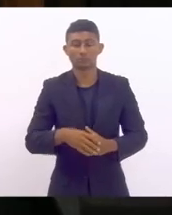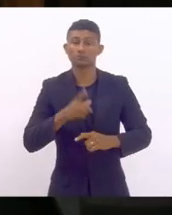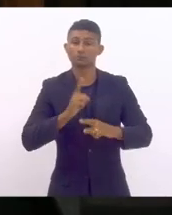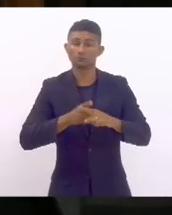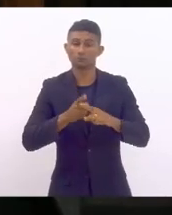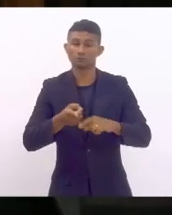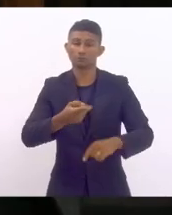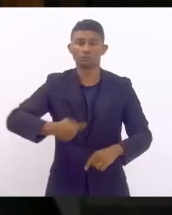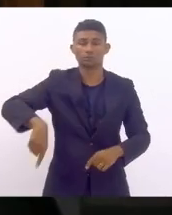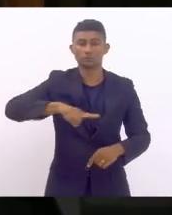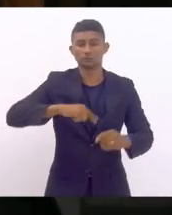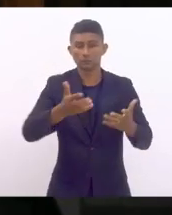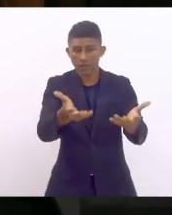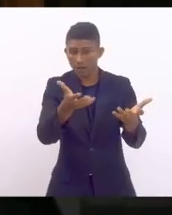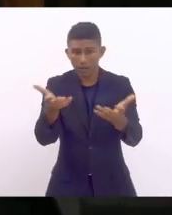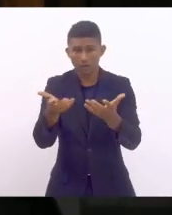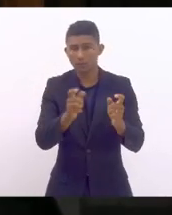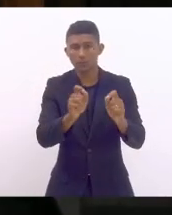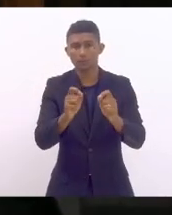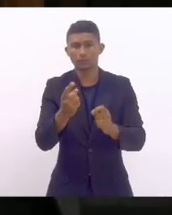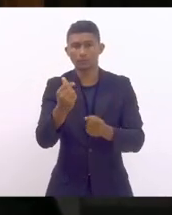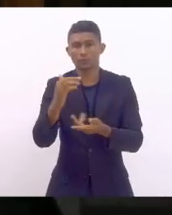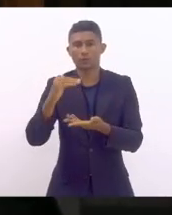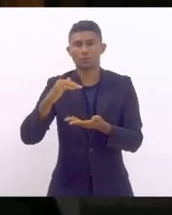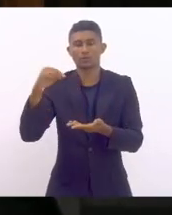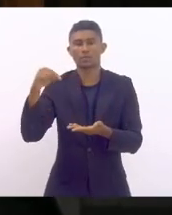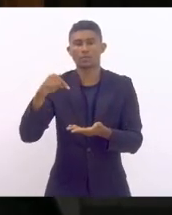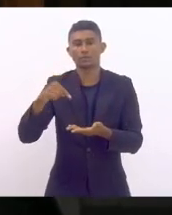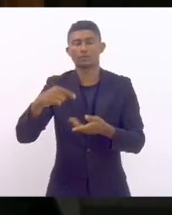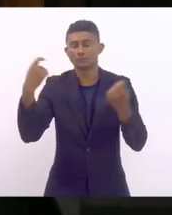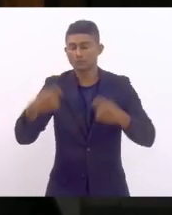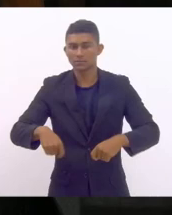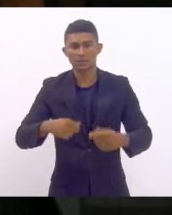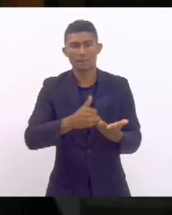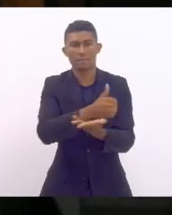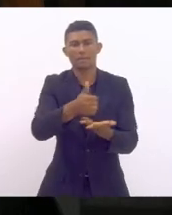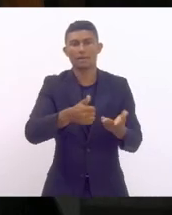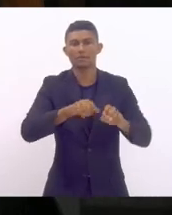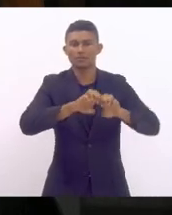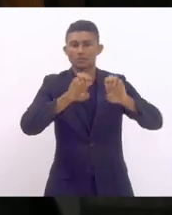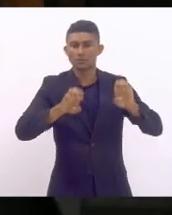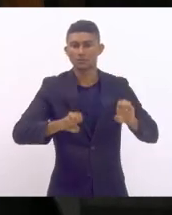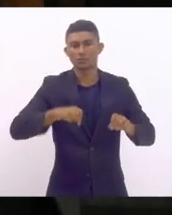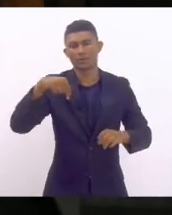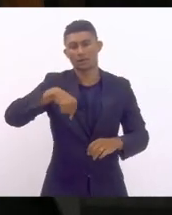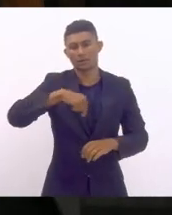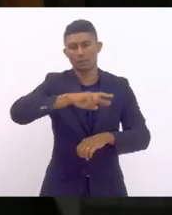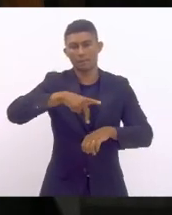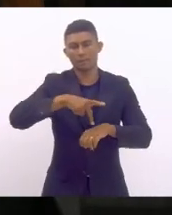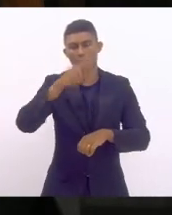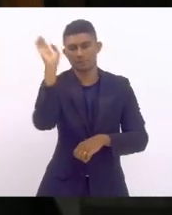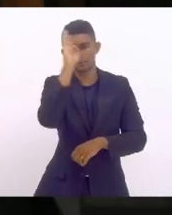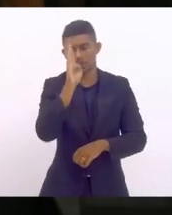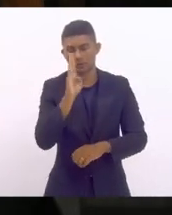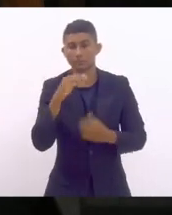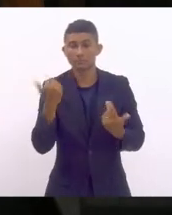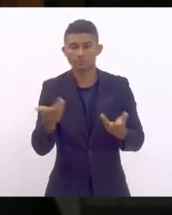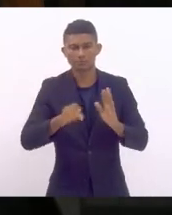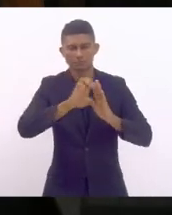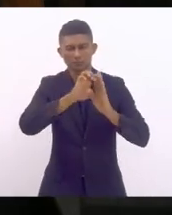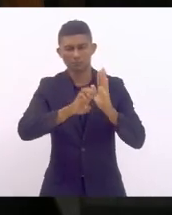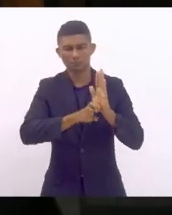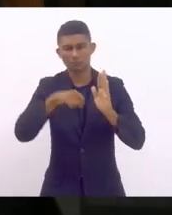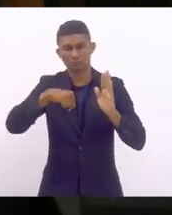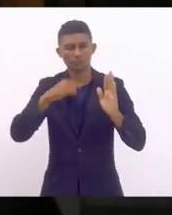espera e o orçamento seja a estrutura básica de uma nação quando as emendas